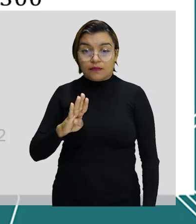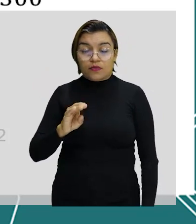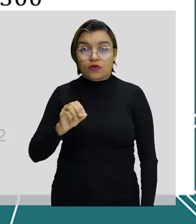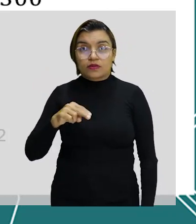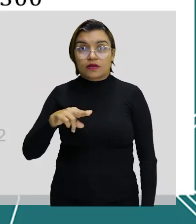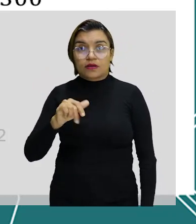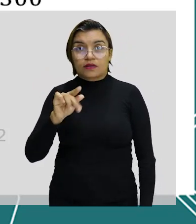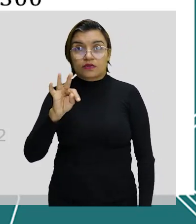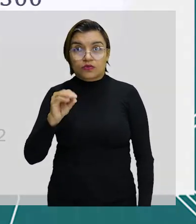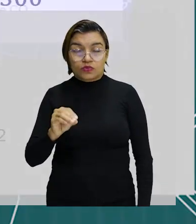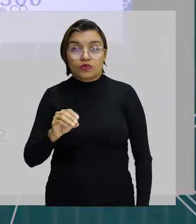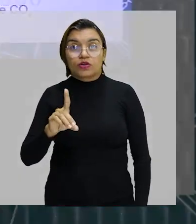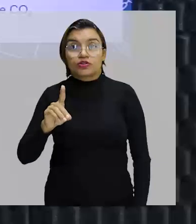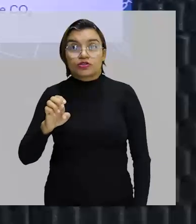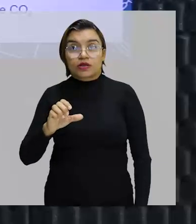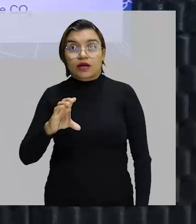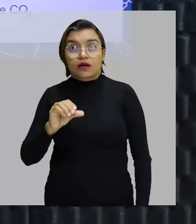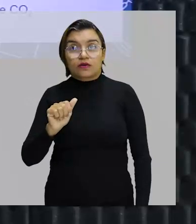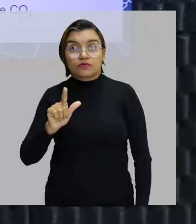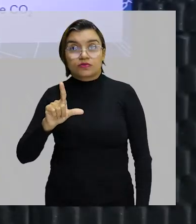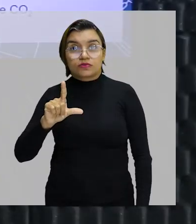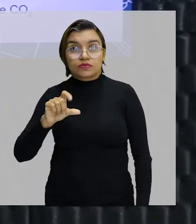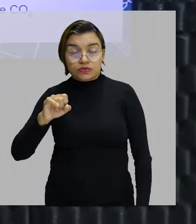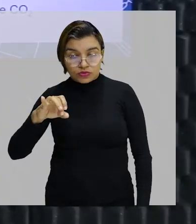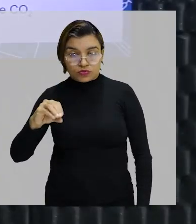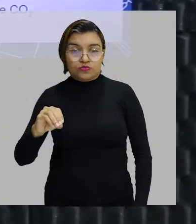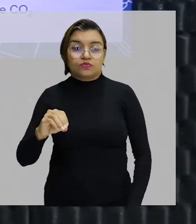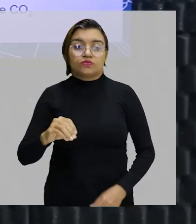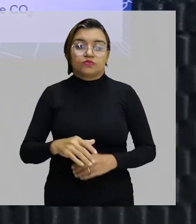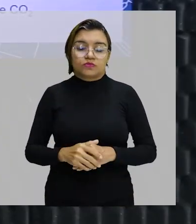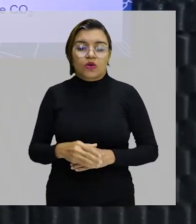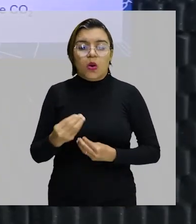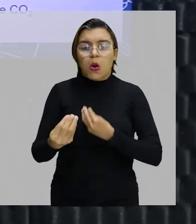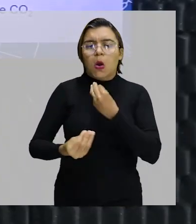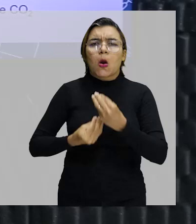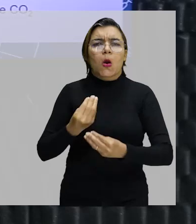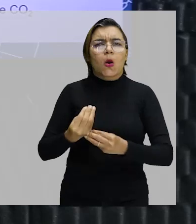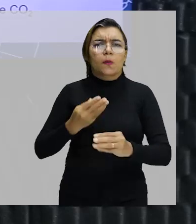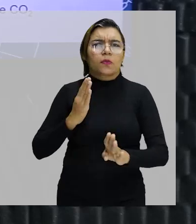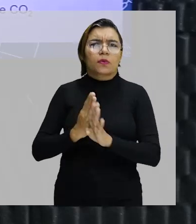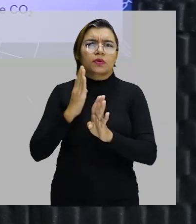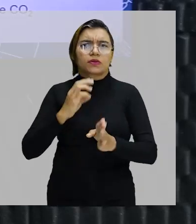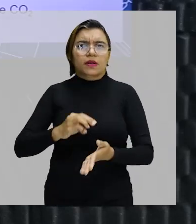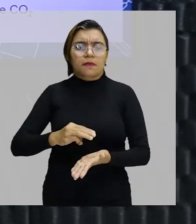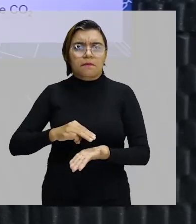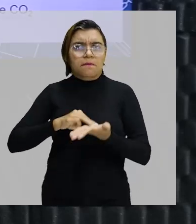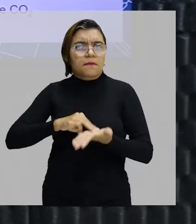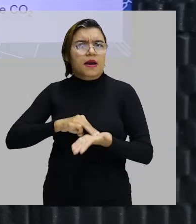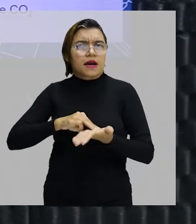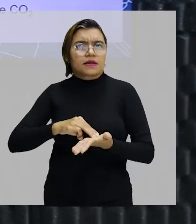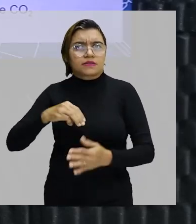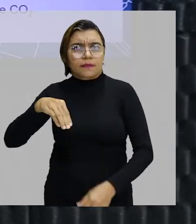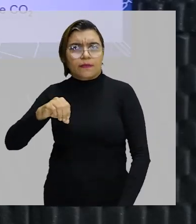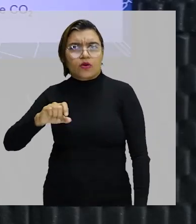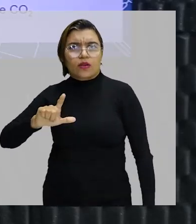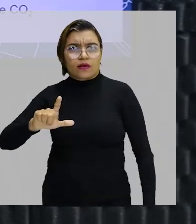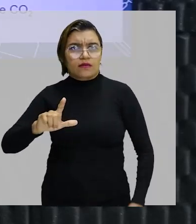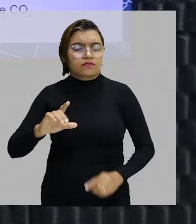como que a gente determina essa massa molar? Turminha, a gente vai